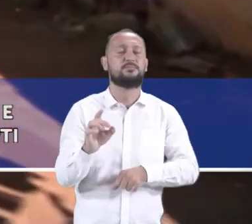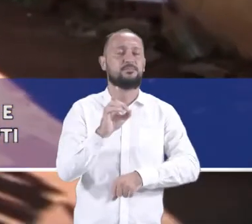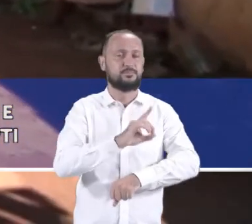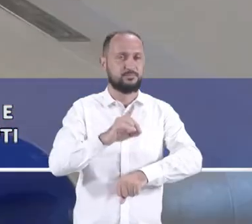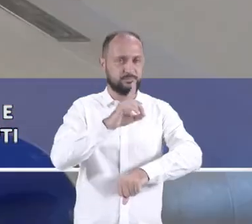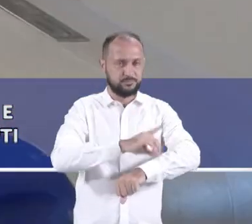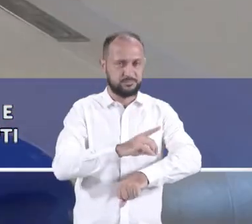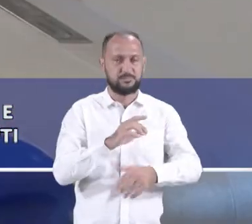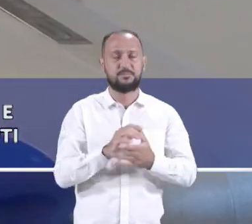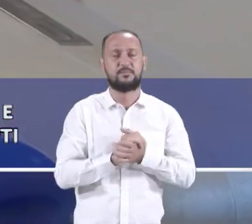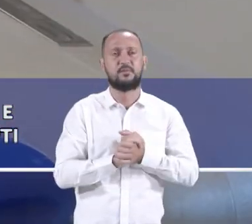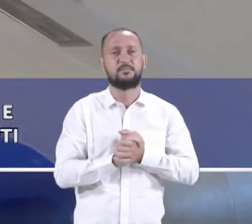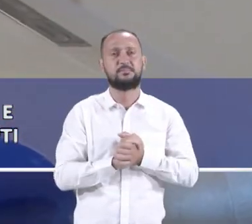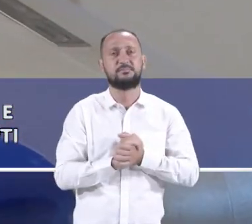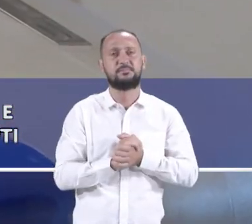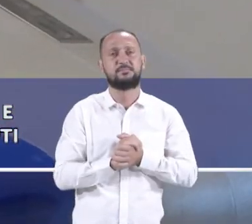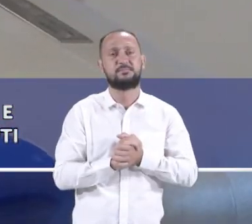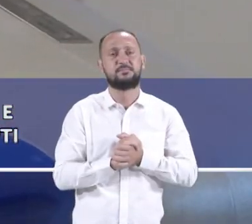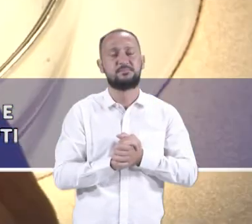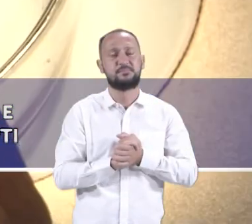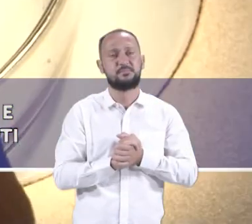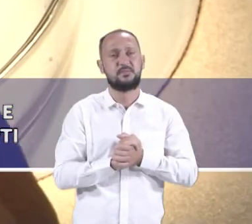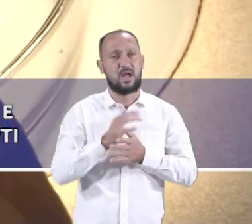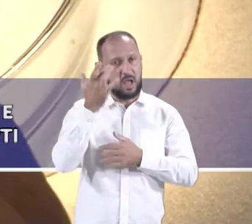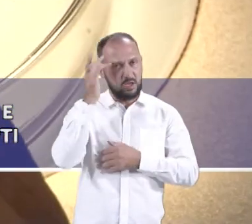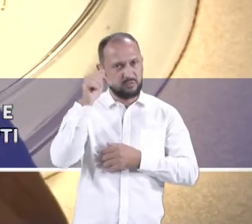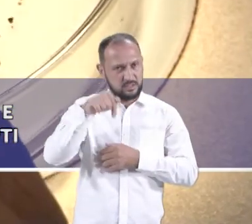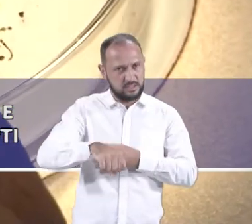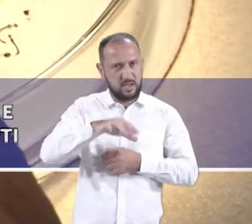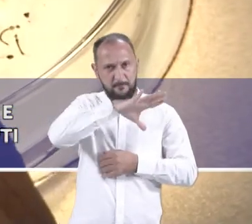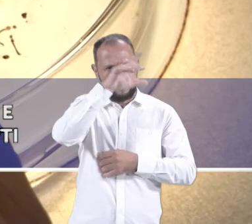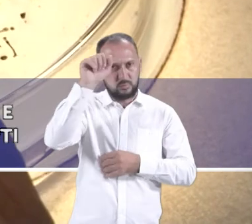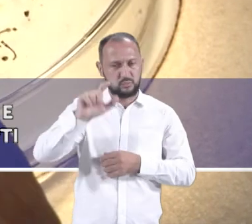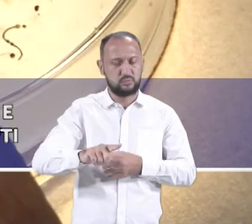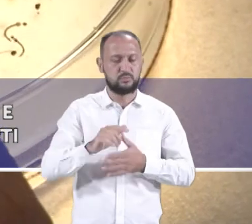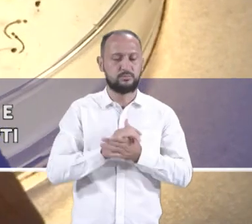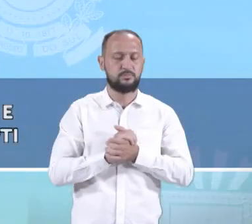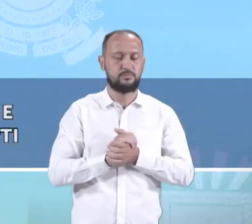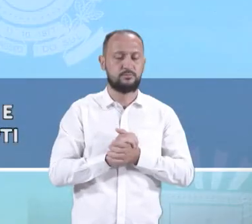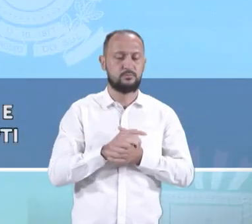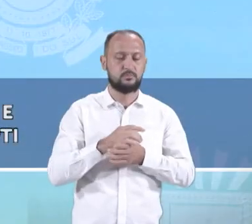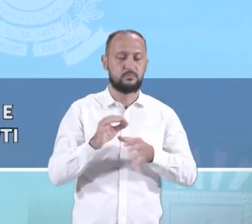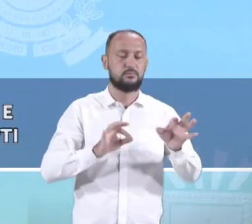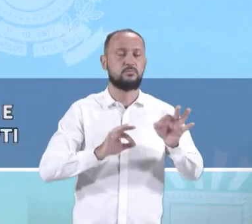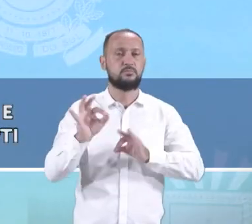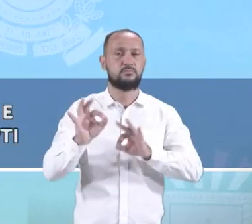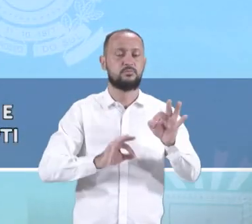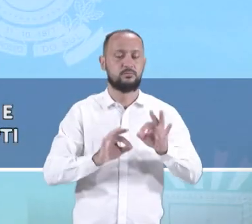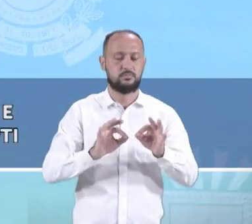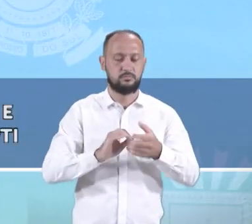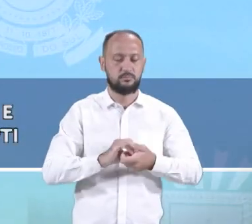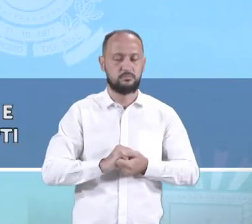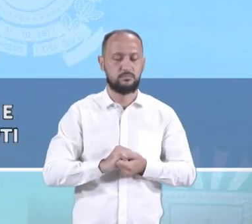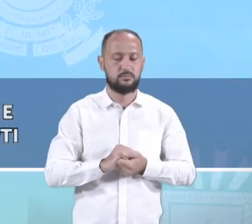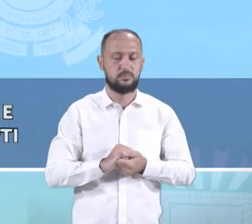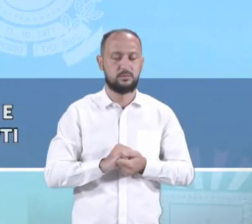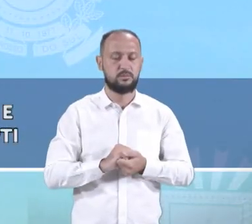do mosquito do Aedes aegypti. Eu acho que em Mato Grosso do Sul nós faremos